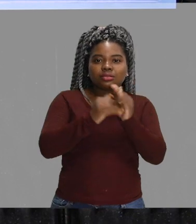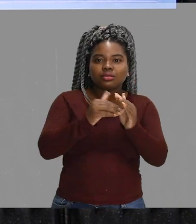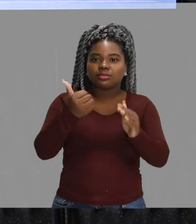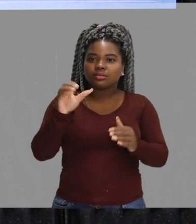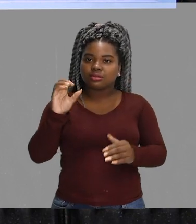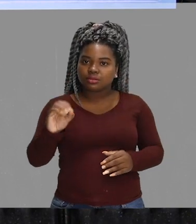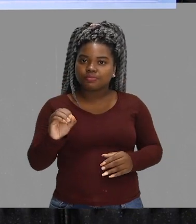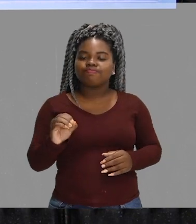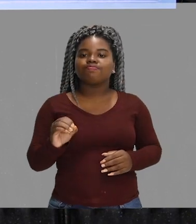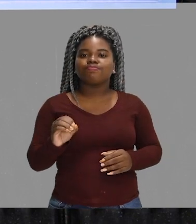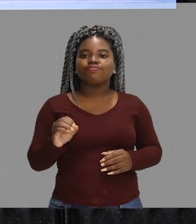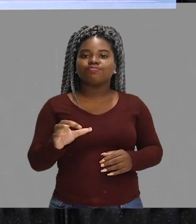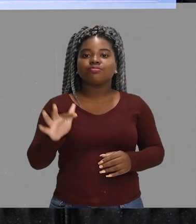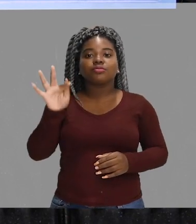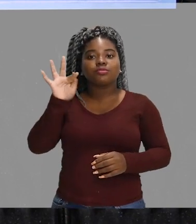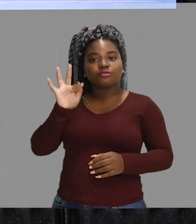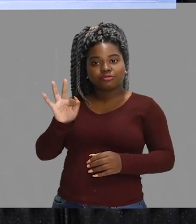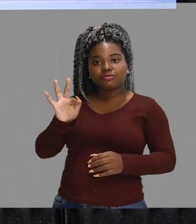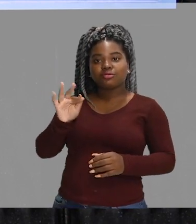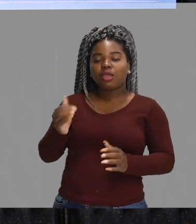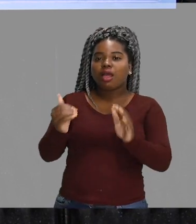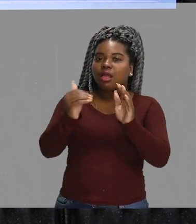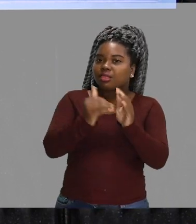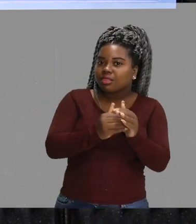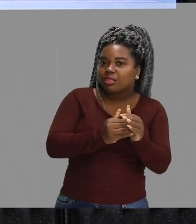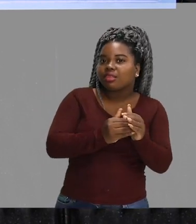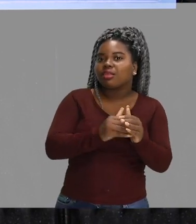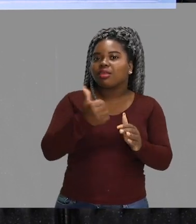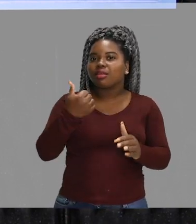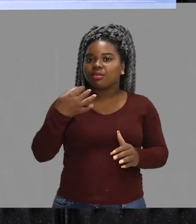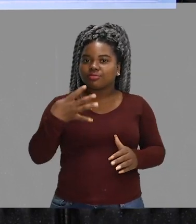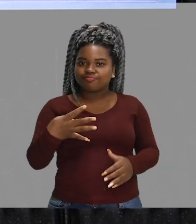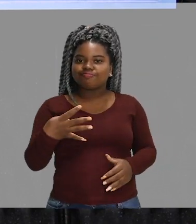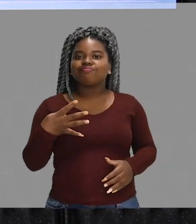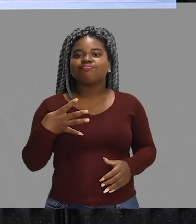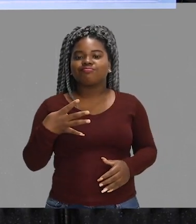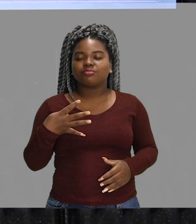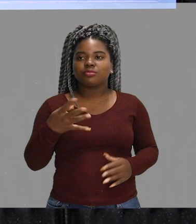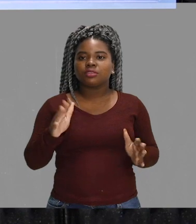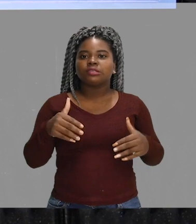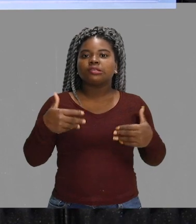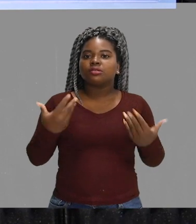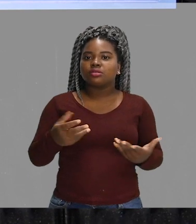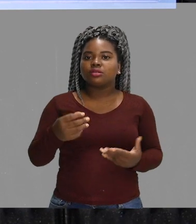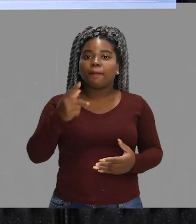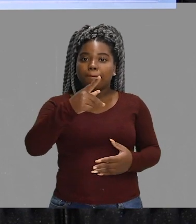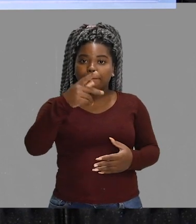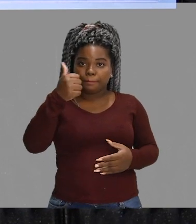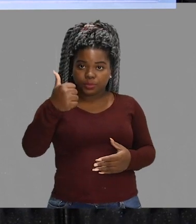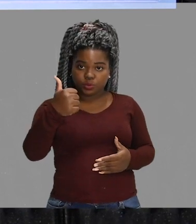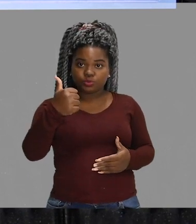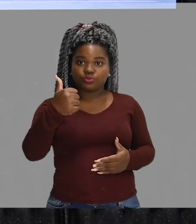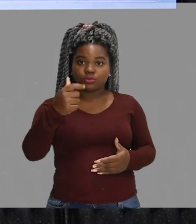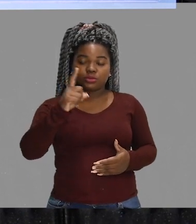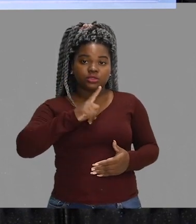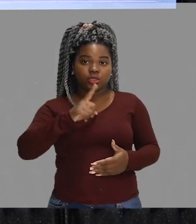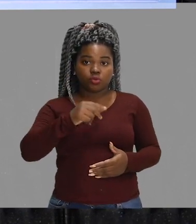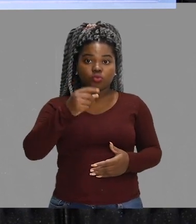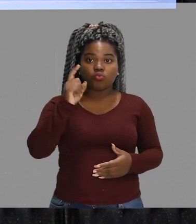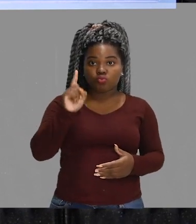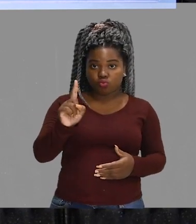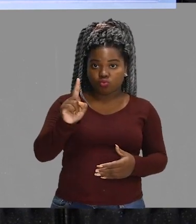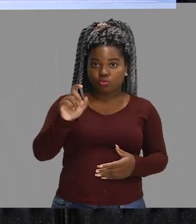seguida vão preencher o nível 2, subnível S, aí pula para o nível 2, subnível P, desce para